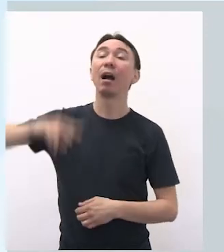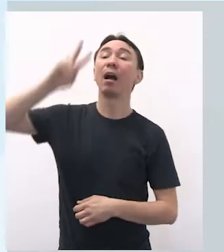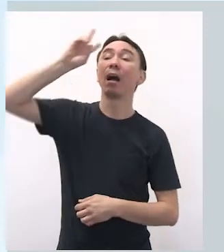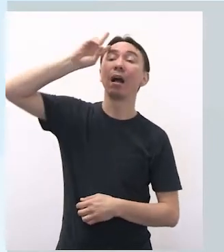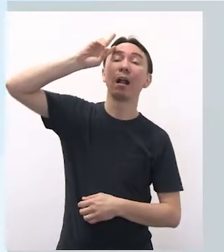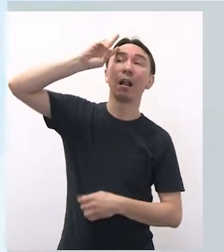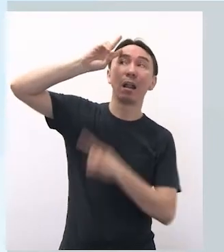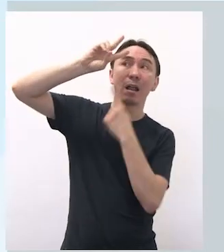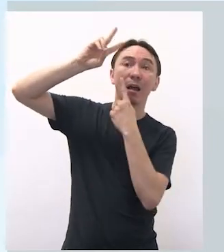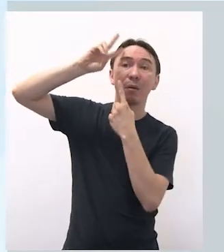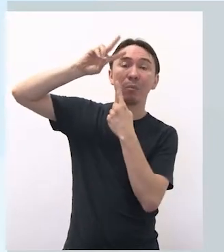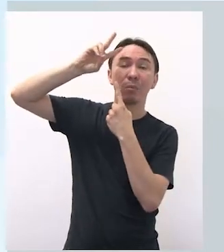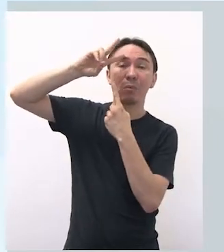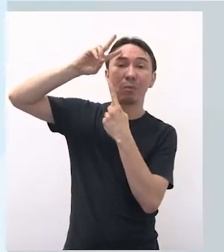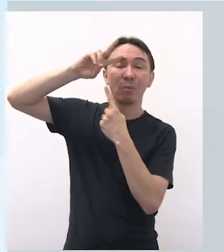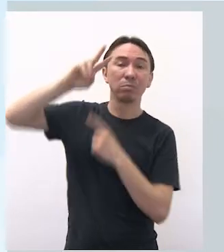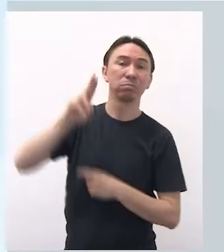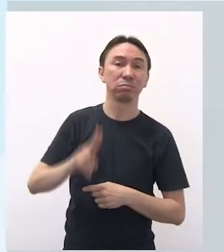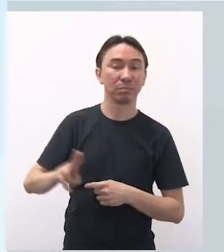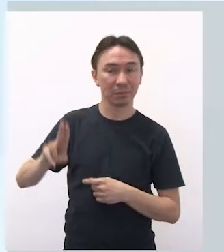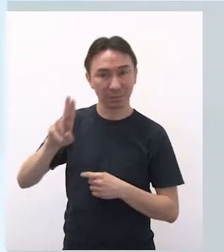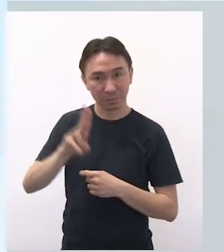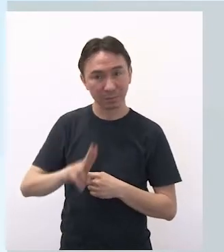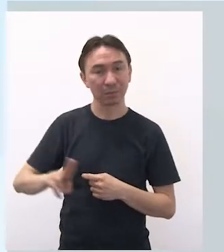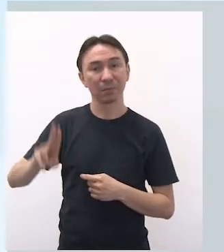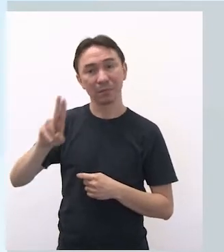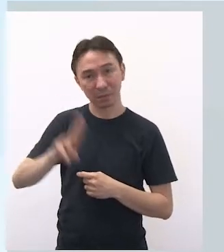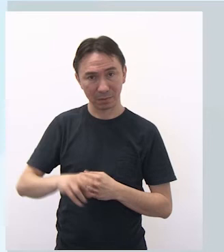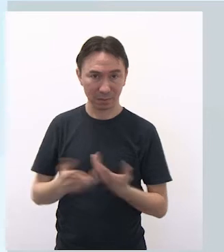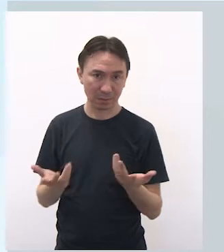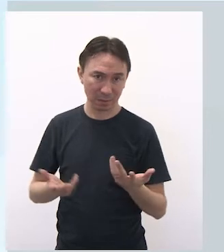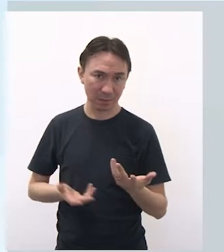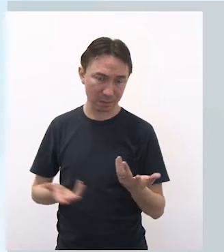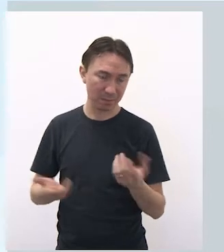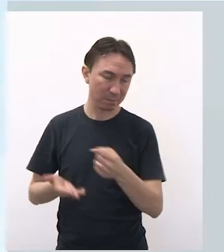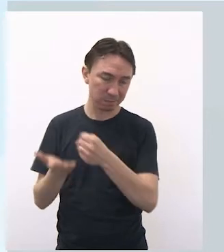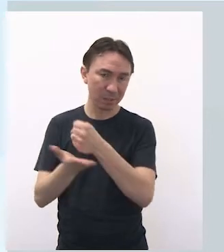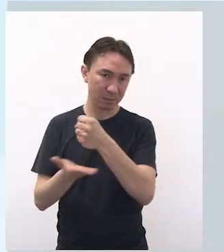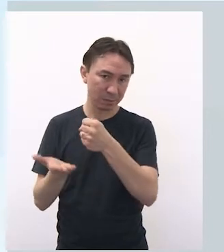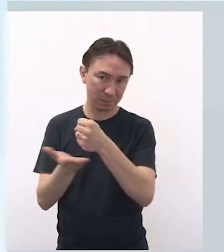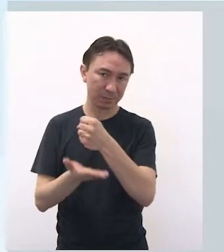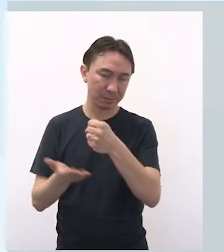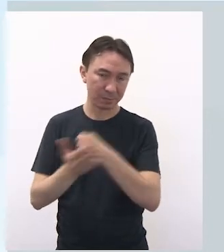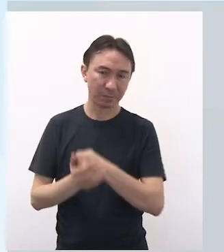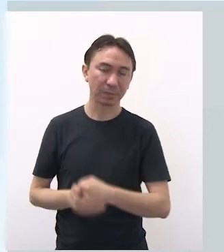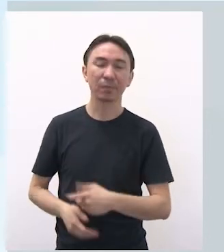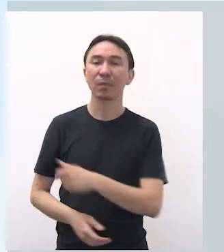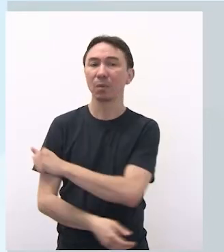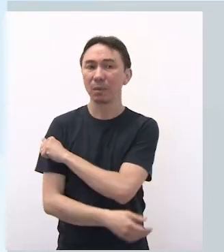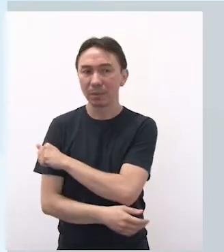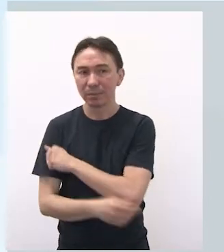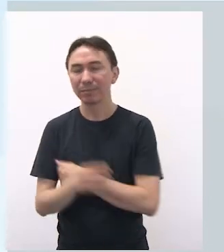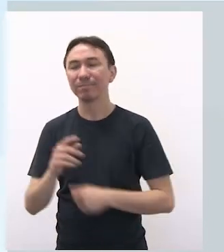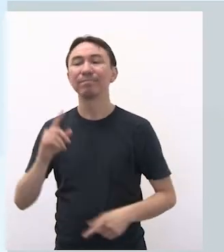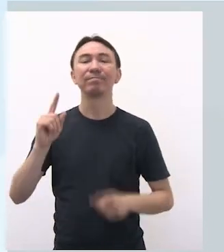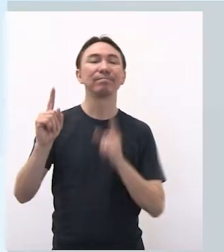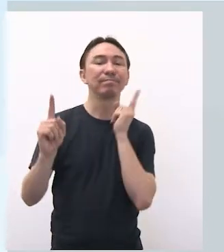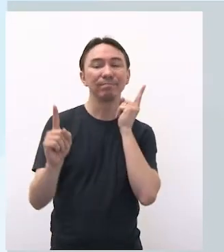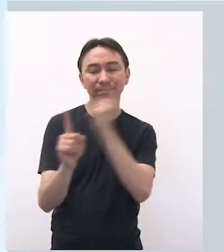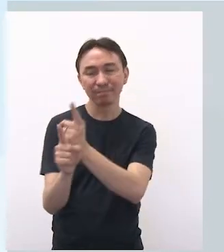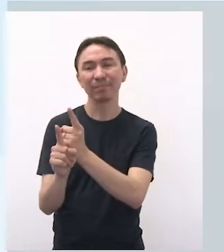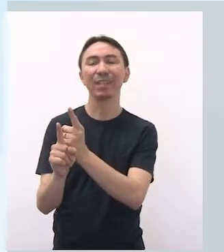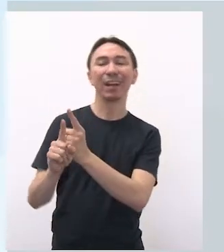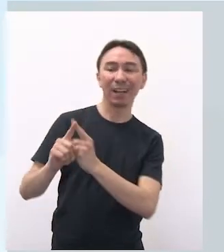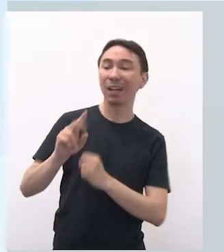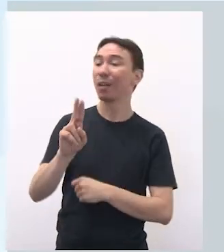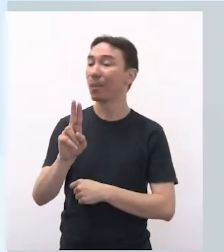memorização. Então, por isso que são considerados conteúdos básicos. Então, o meu aluno vai identificar, o meu aluno vai nomear, o meu aluno